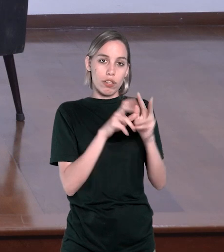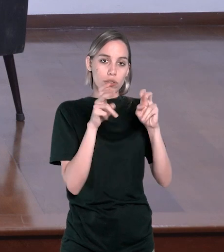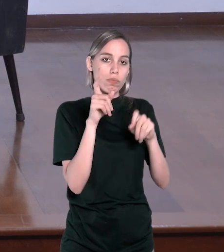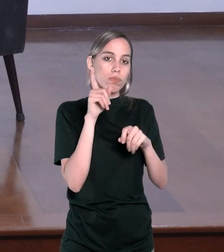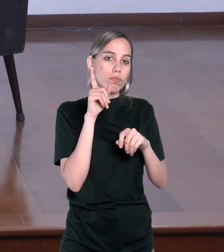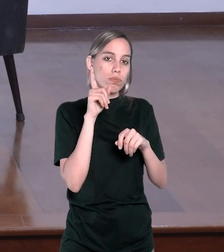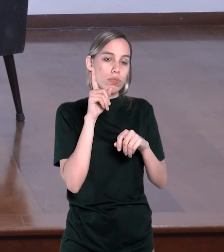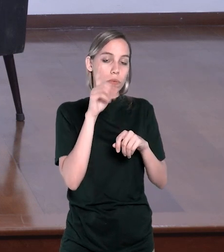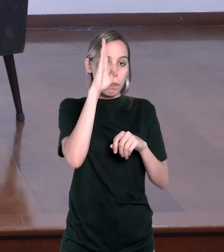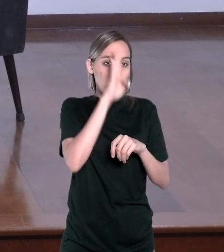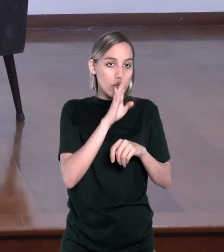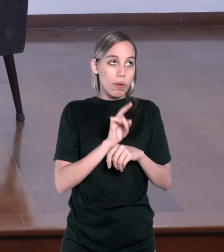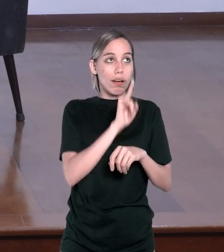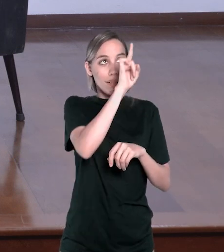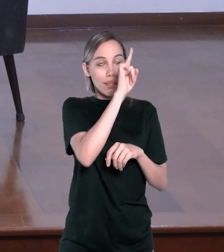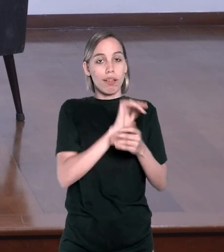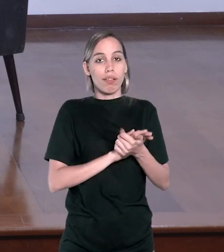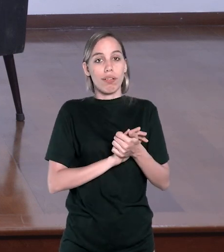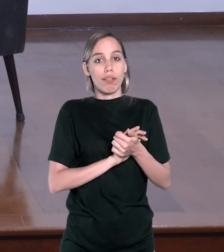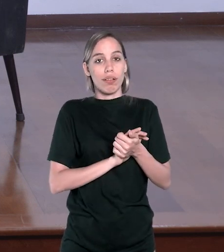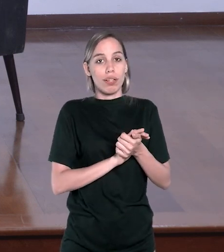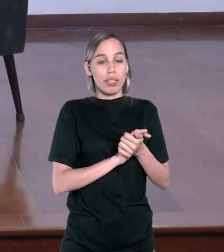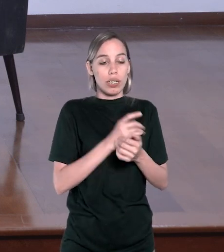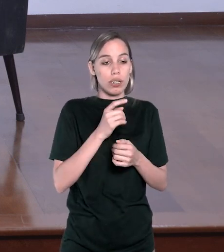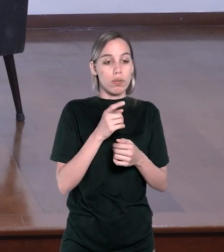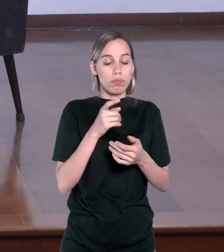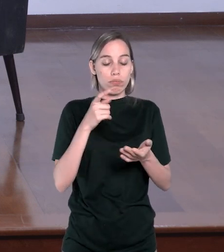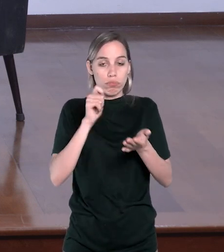da minha vida lá, porque acho que já tem demais, não é o que me interessa,